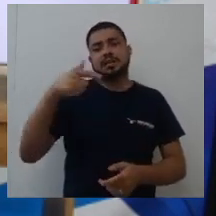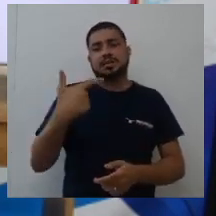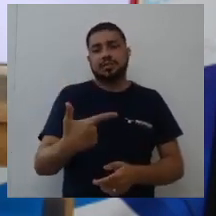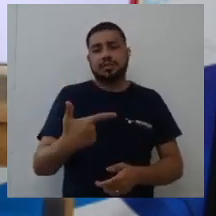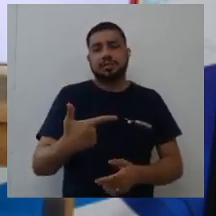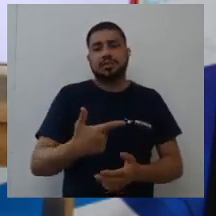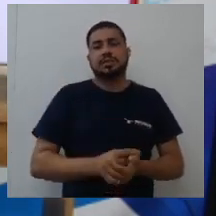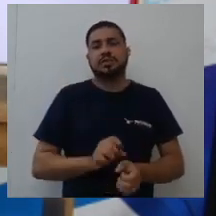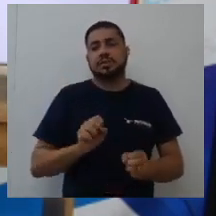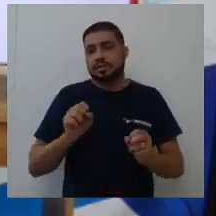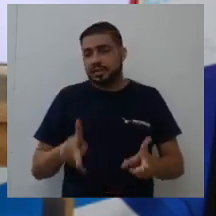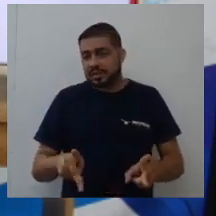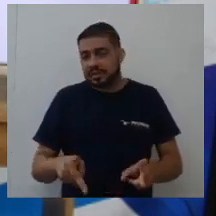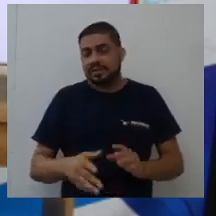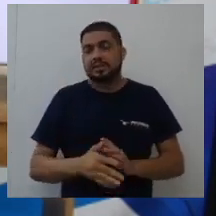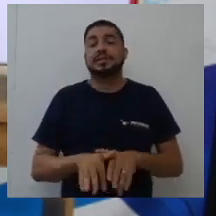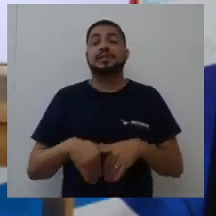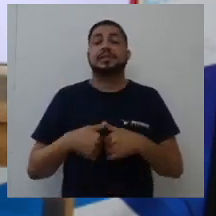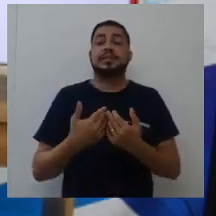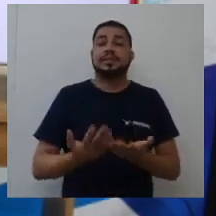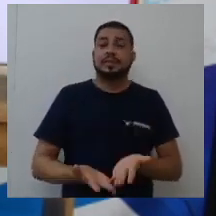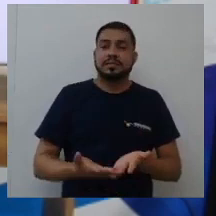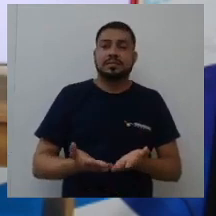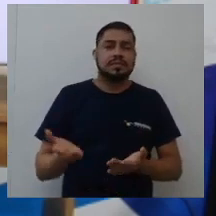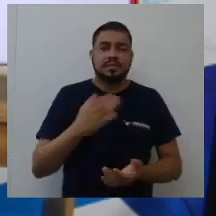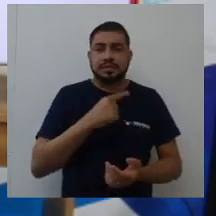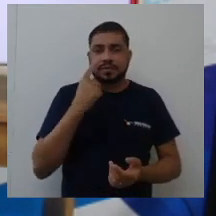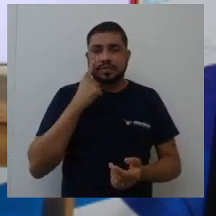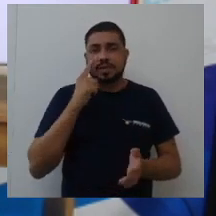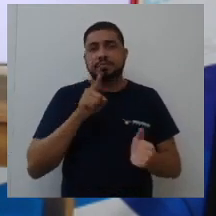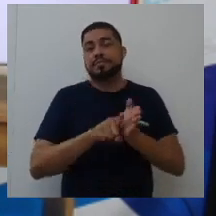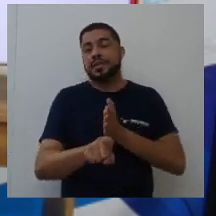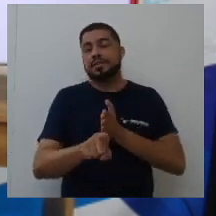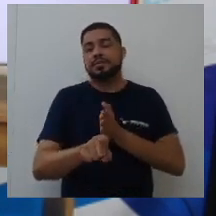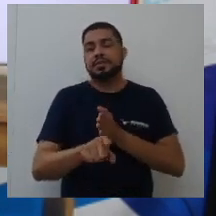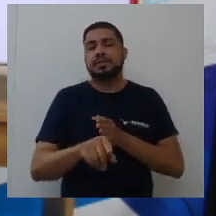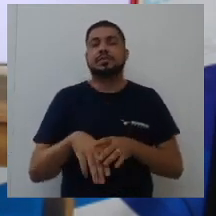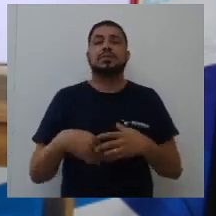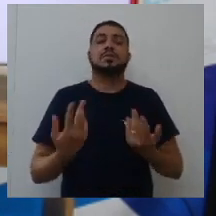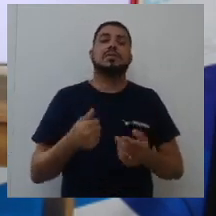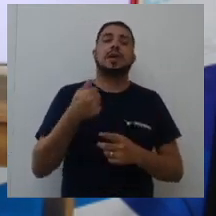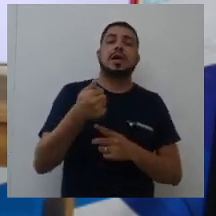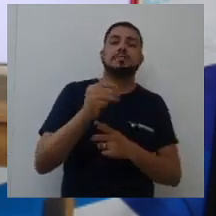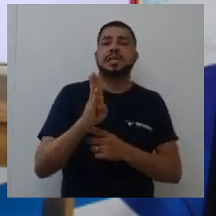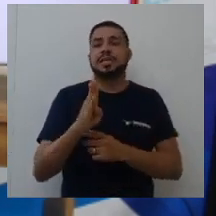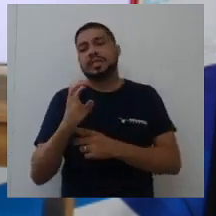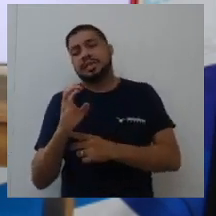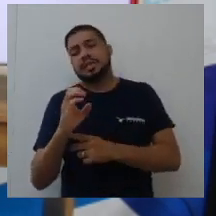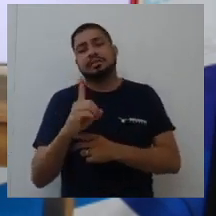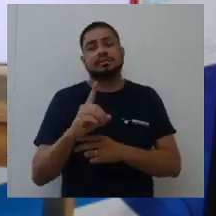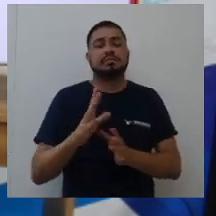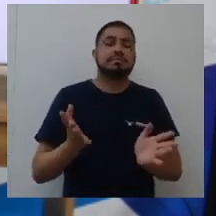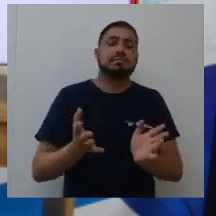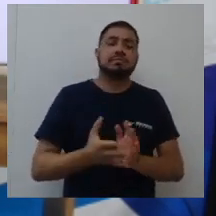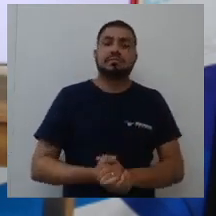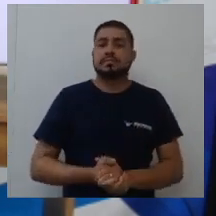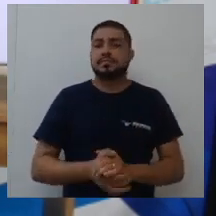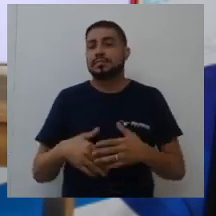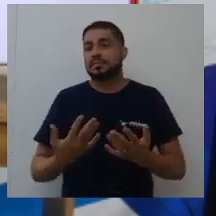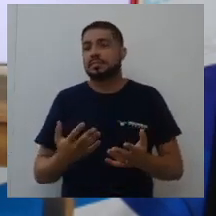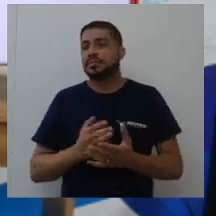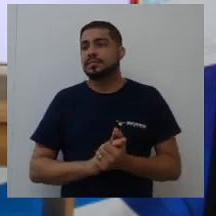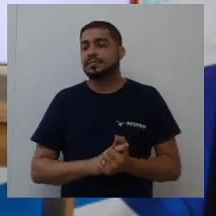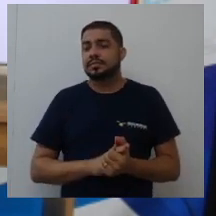Ok, pessoal? Beleza? E aí, vamos voltar para a questão? Qual foi a alternativa A, B, C? Vamos lá.